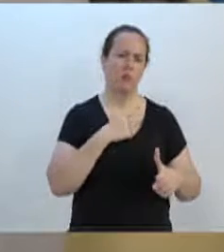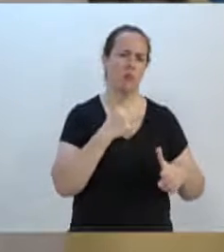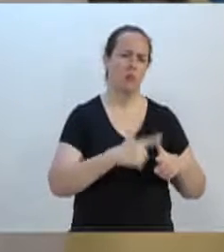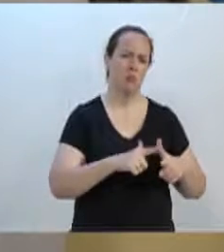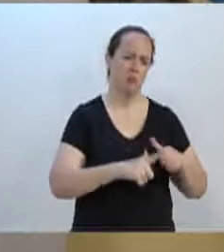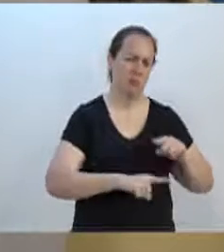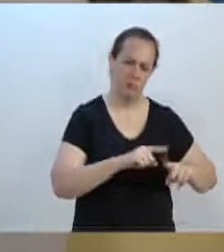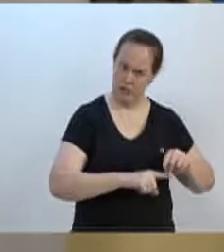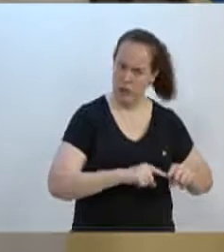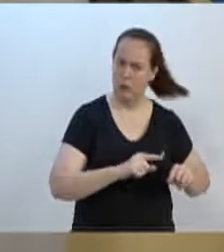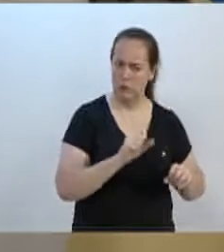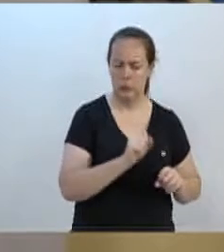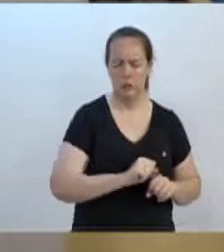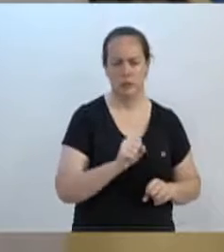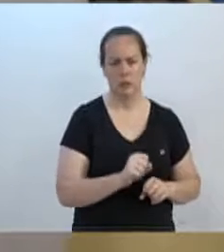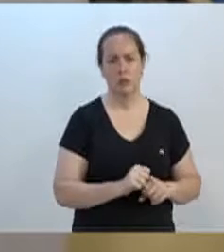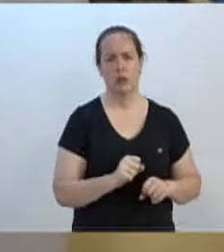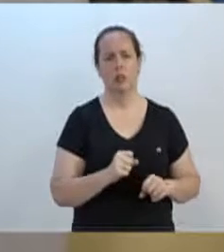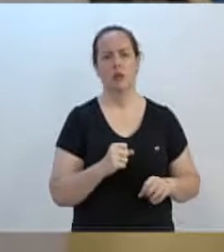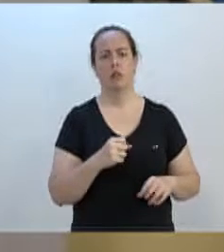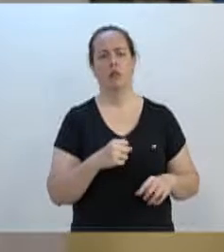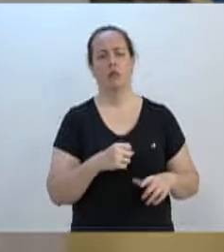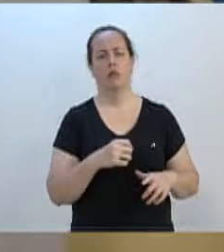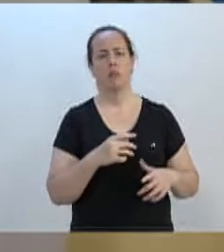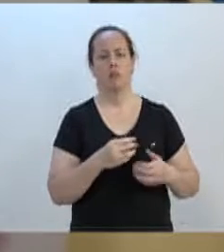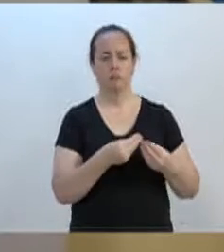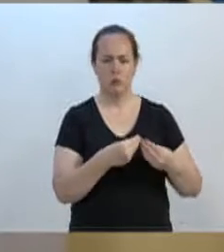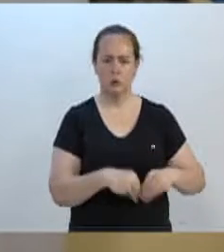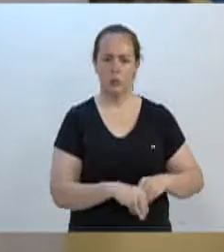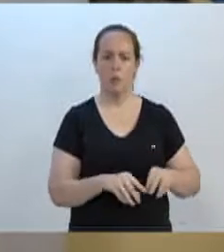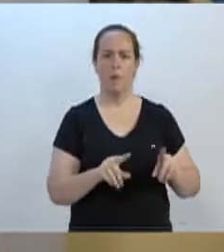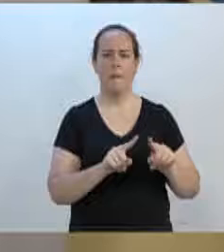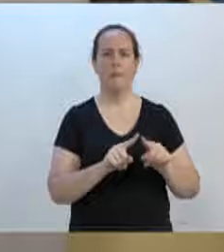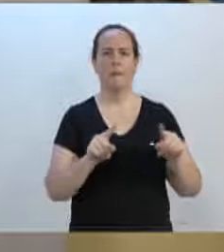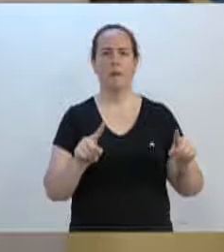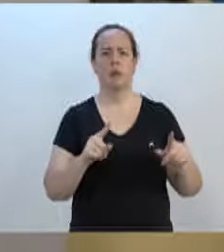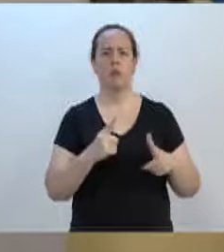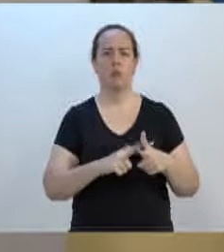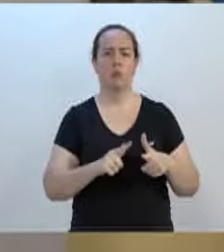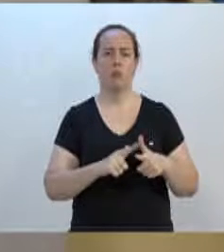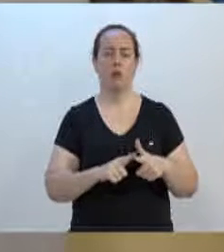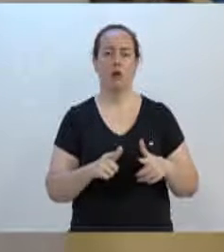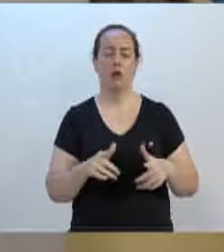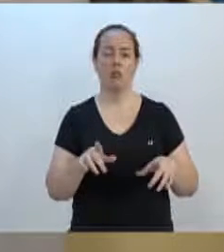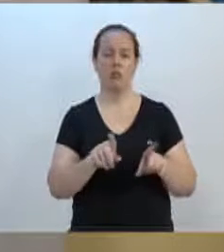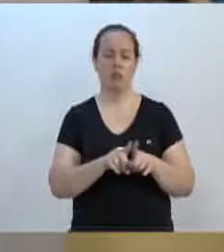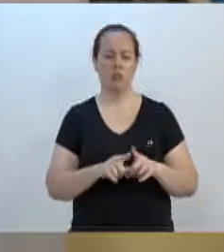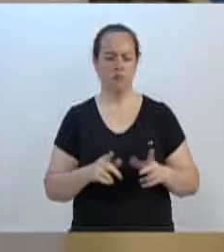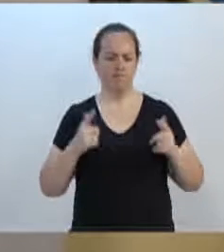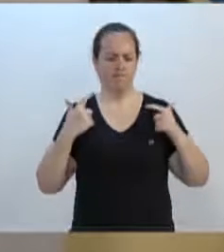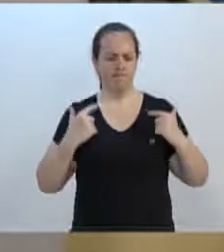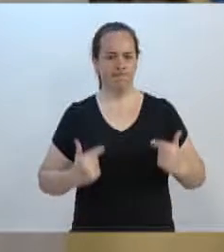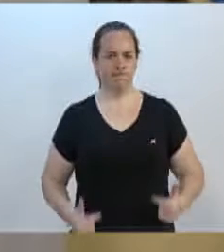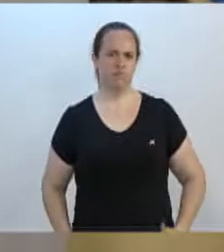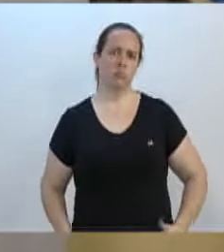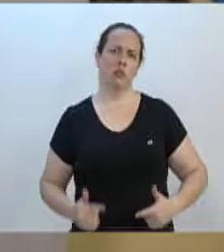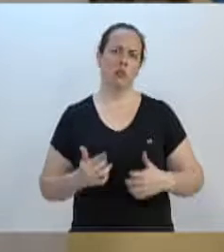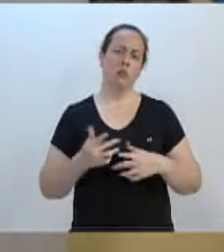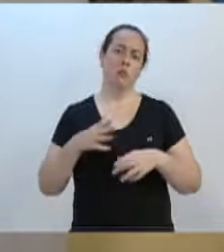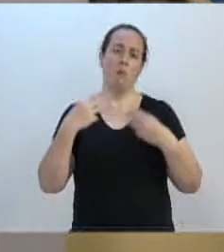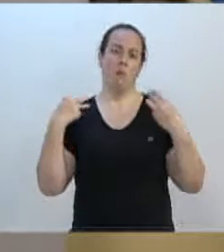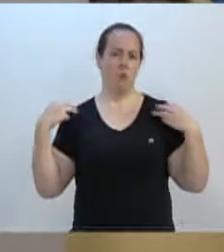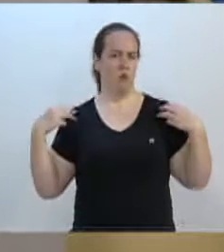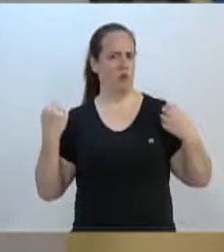também, o dano material, mas o dano também à integridade física do condutor